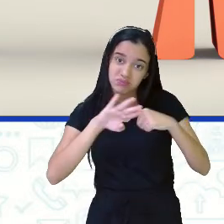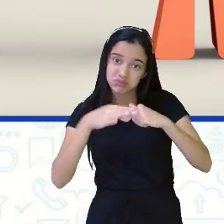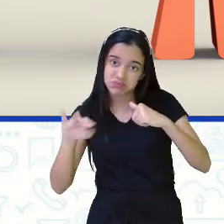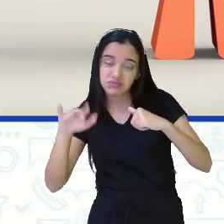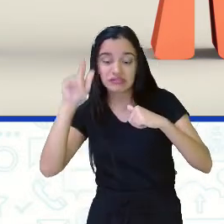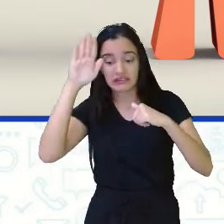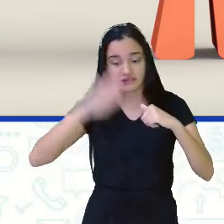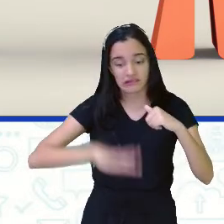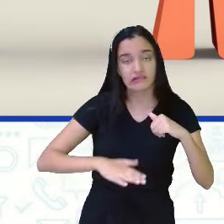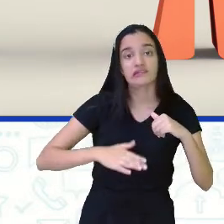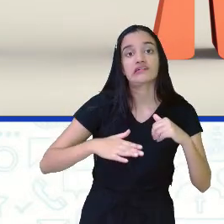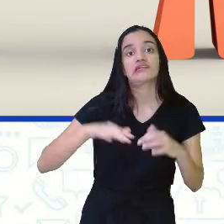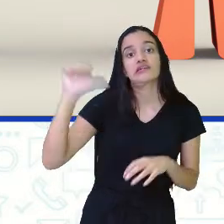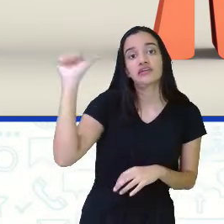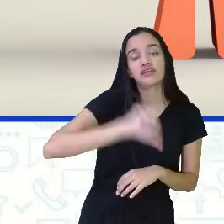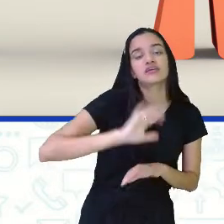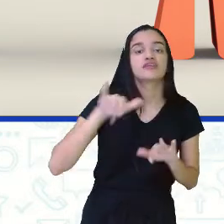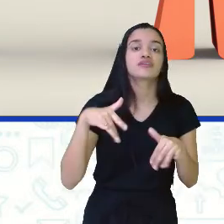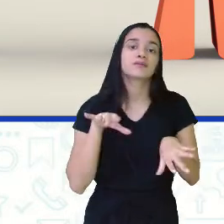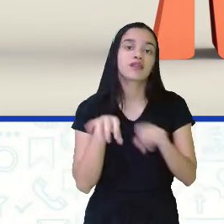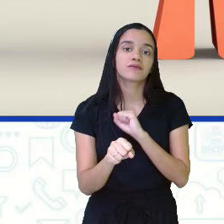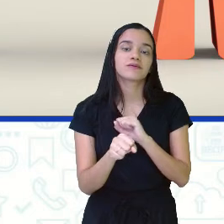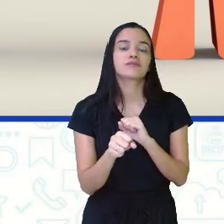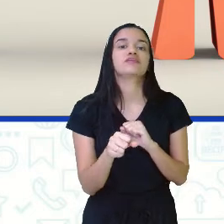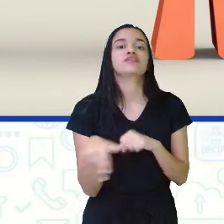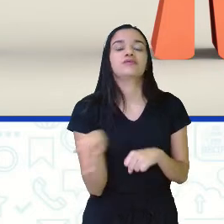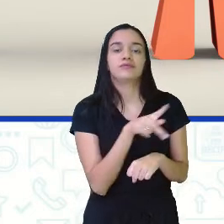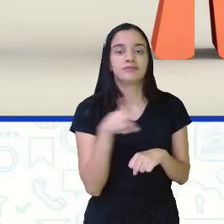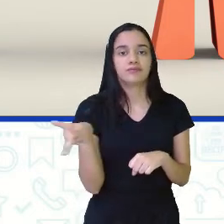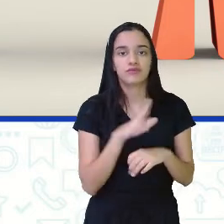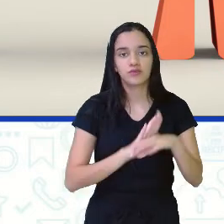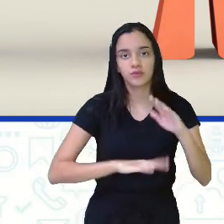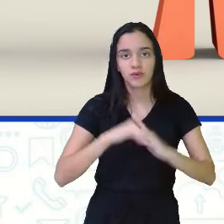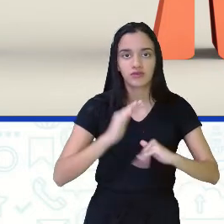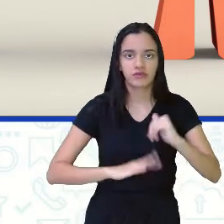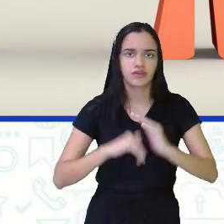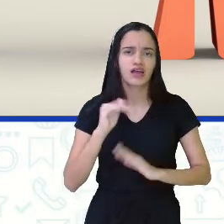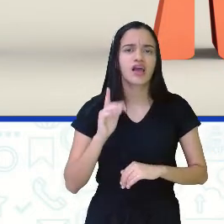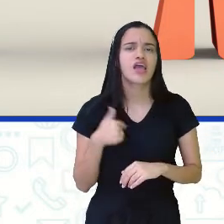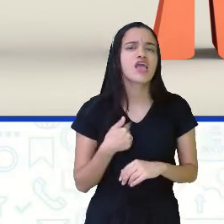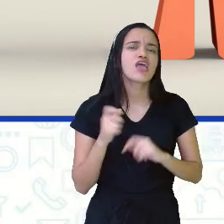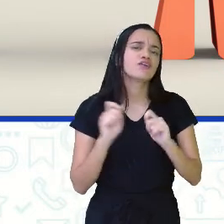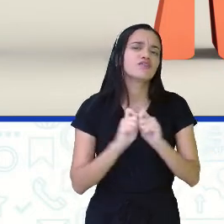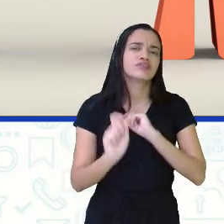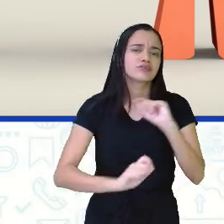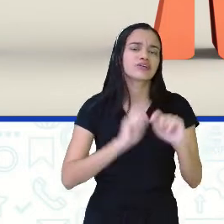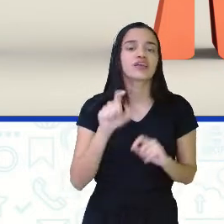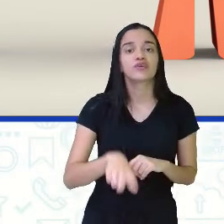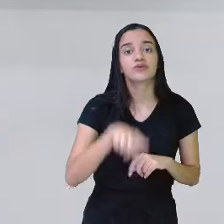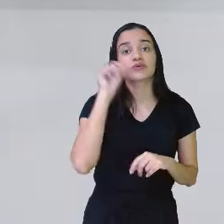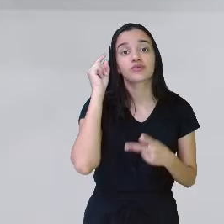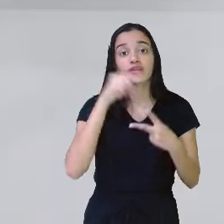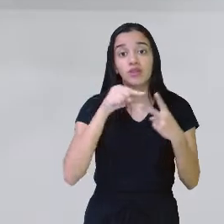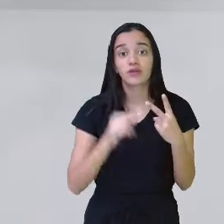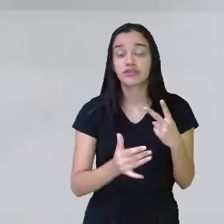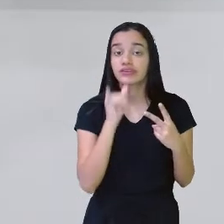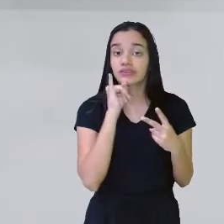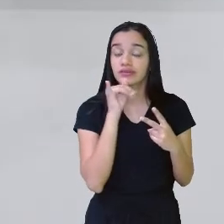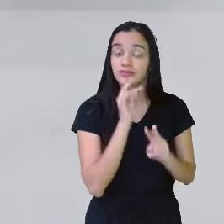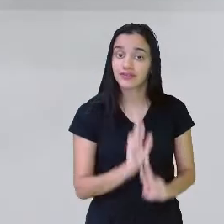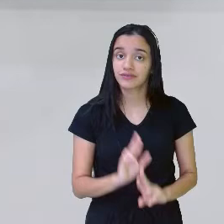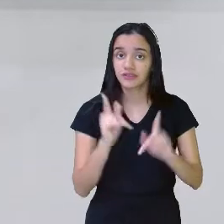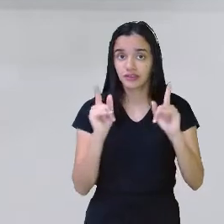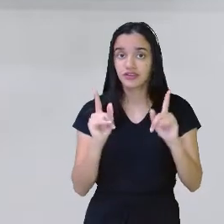déficit na formação de boa parte dos profissionais. O que eu fiz aqui? Eu escolhi 2 exemplos muito